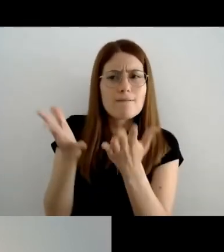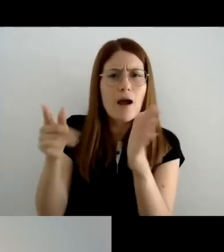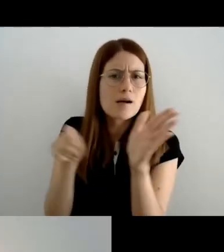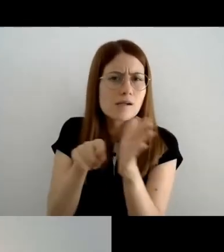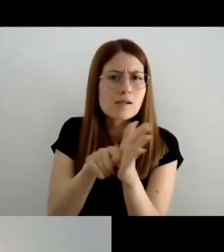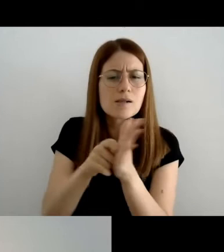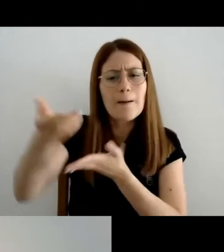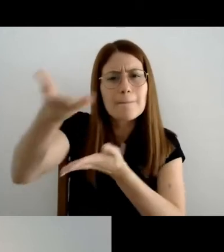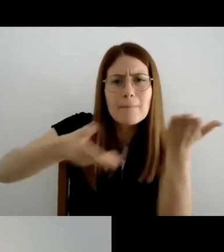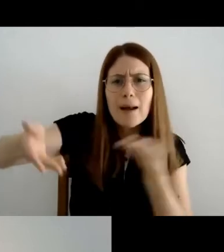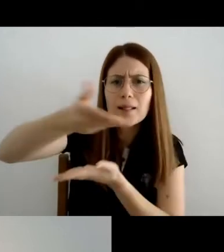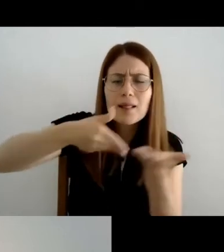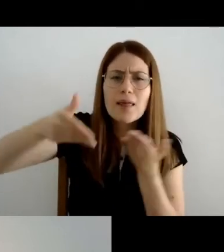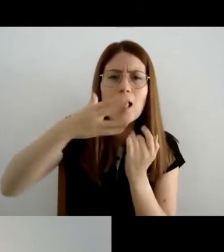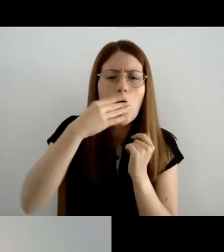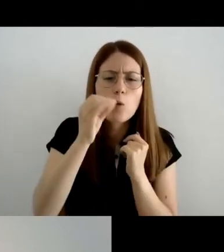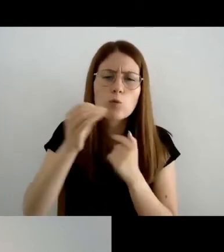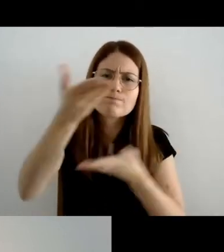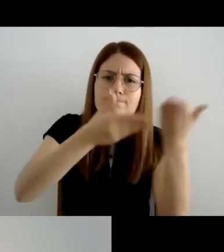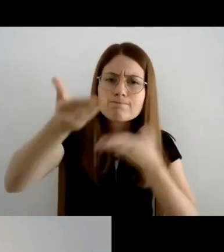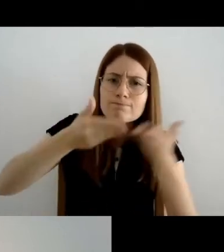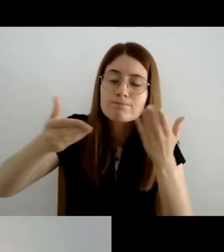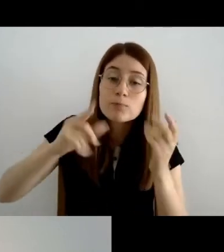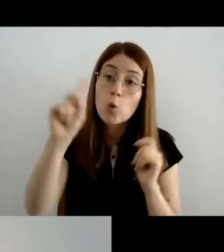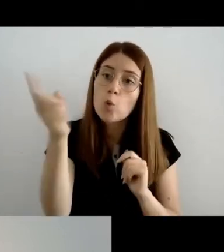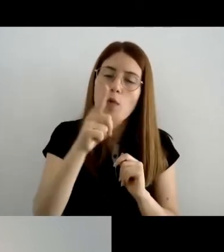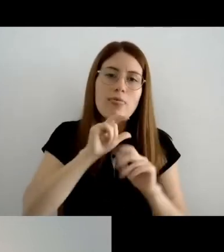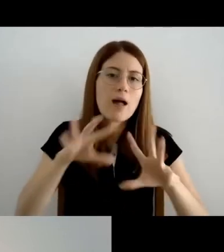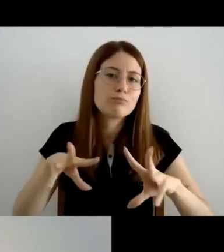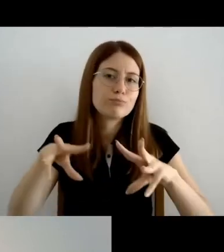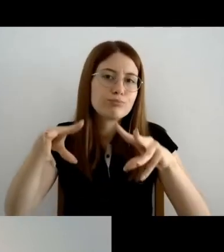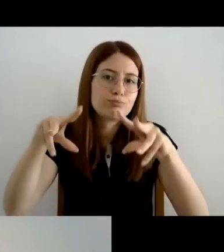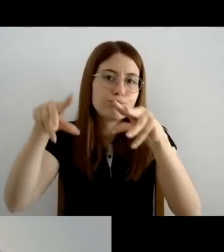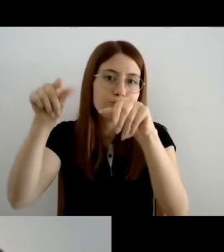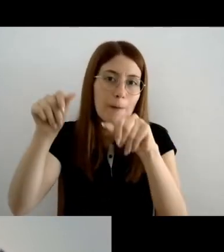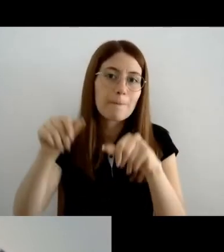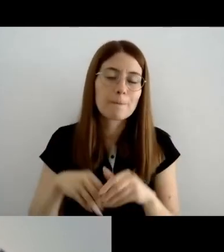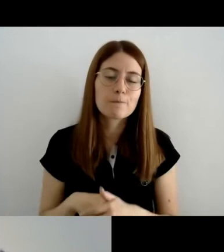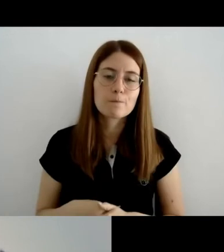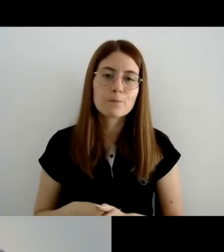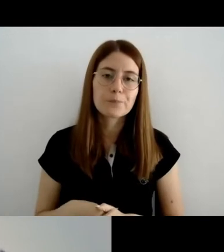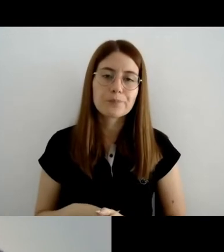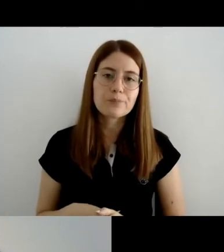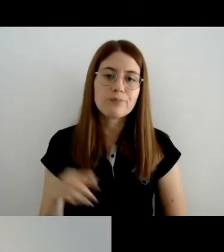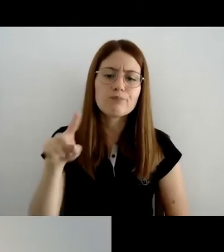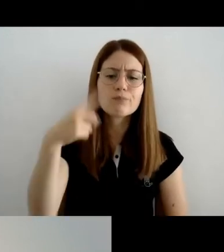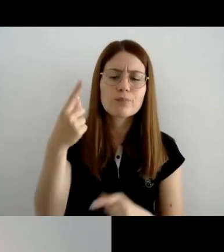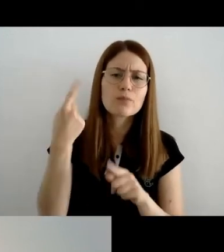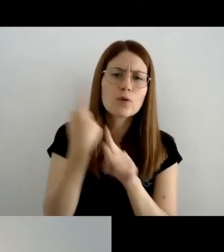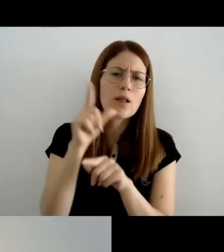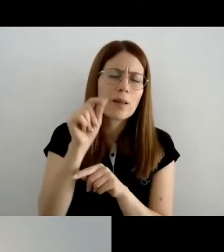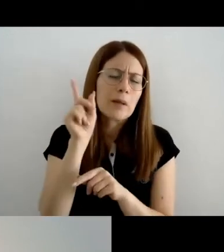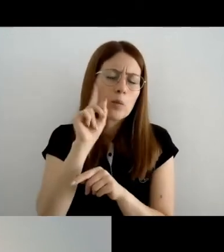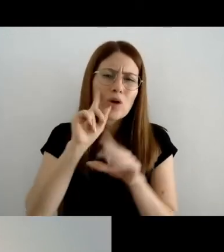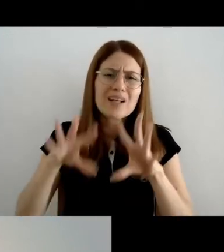partilha entre os alunos, de forma a que todos eles também possam crescer. Depois, algo que é importante no desenvolvimento, se calhar não só